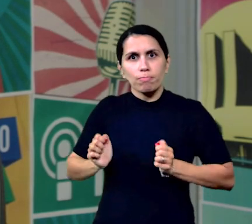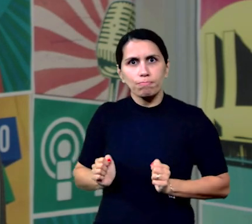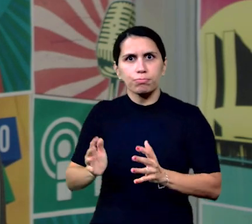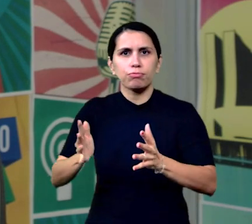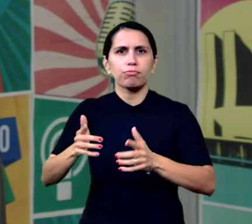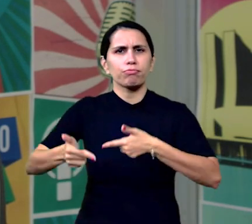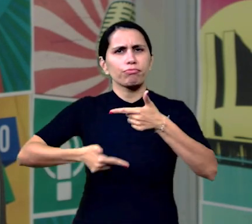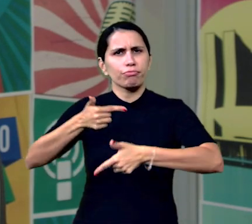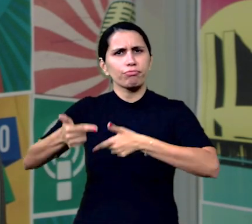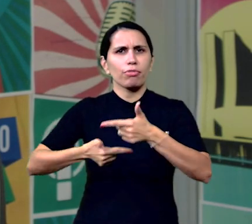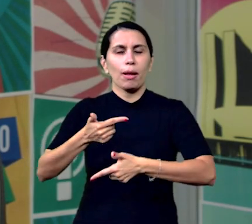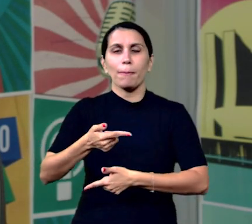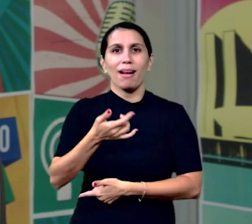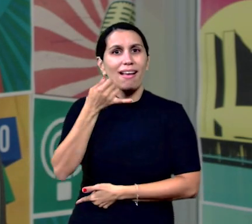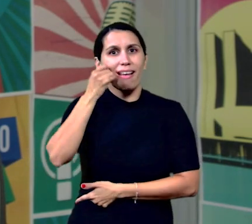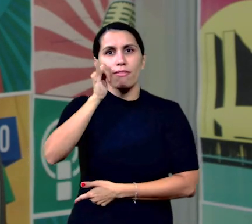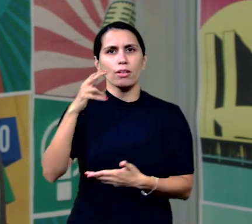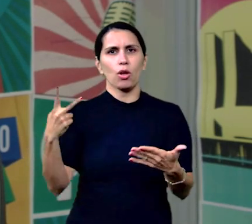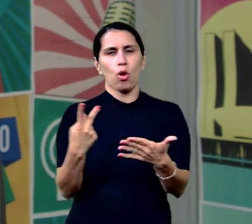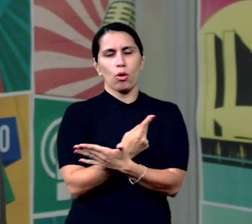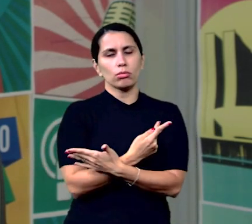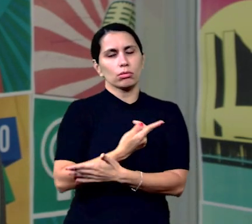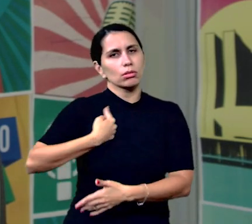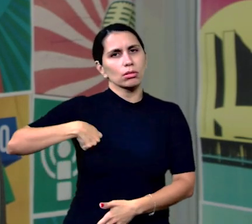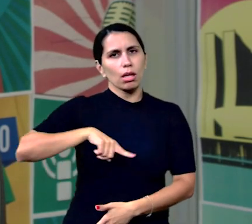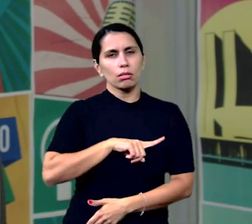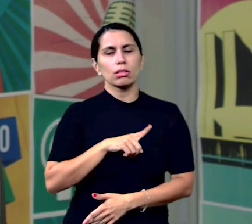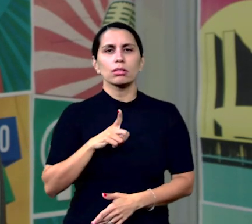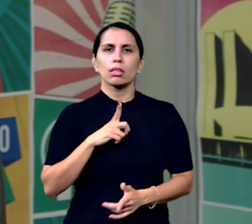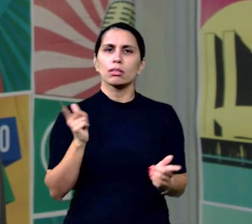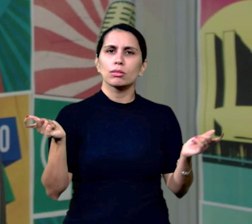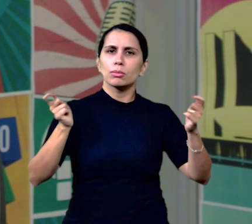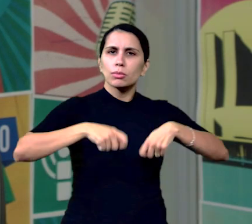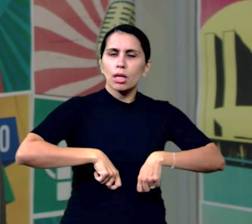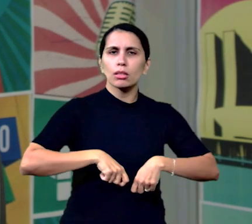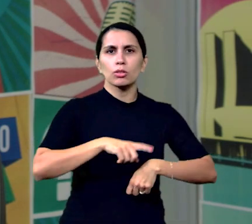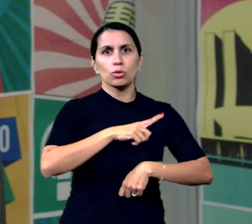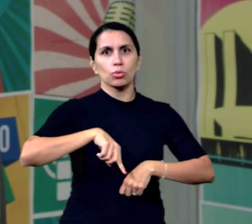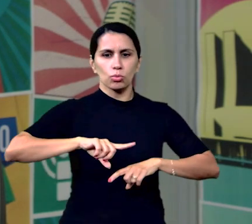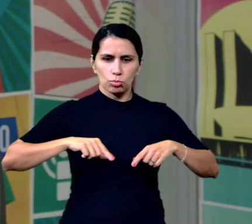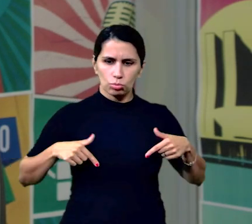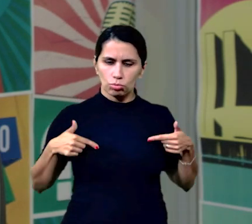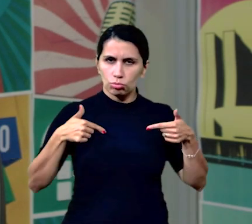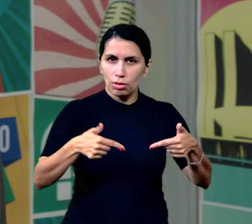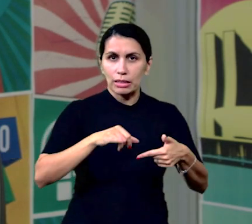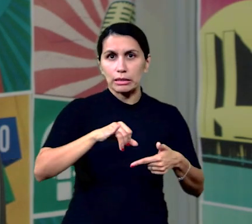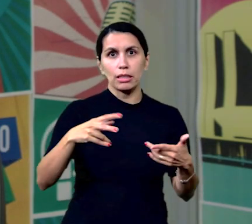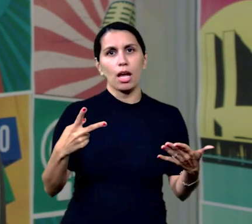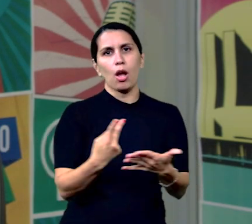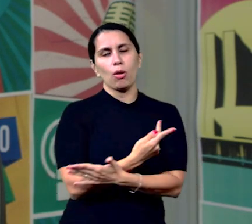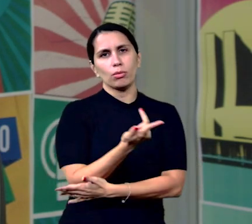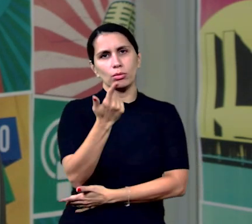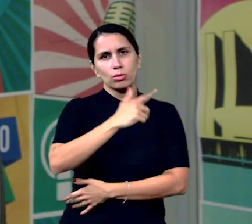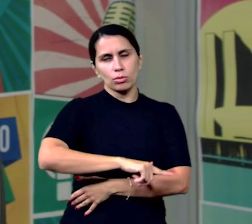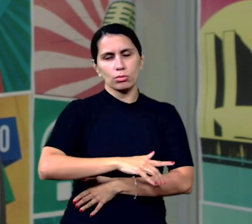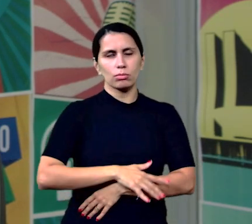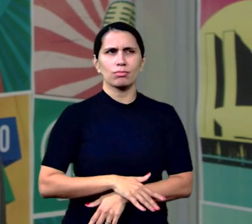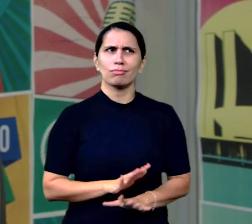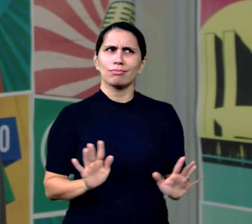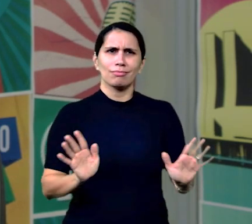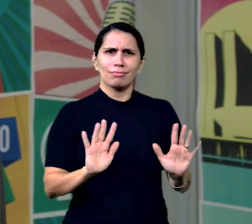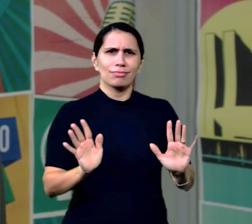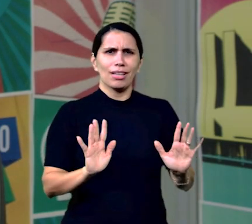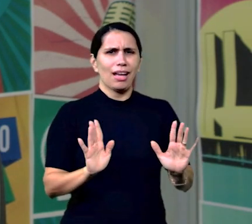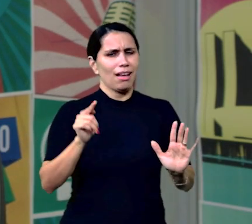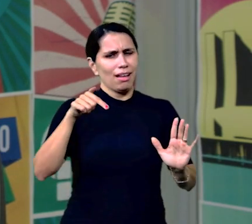são educacionais para que eles não ocorram, mas que a gente também possa ter instrumentos para agir caso ele ocorra, não é? E eu acho que não cabe